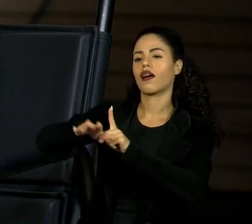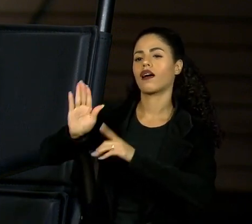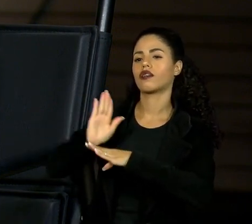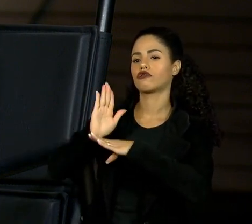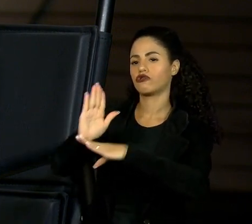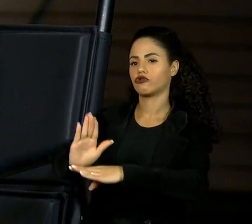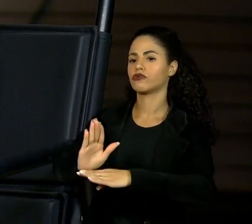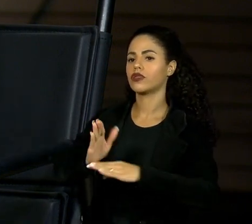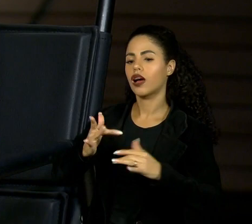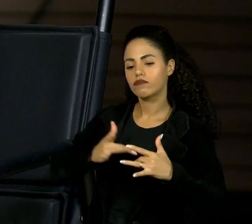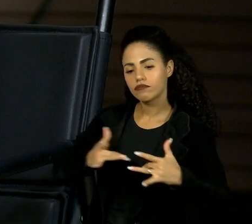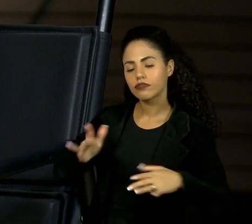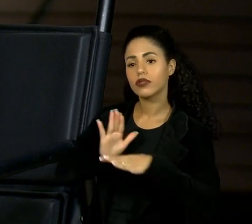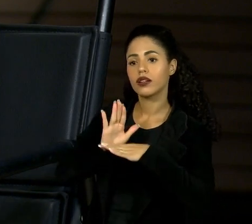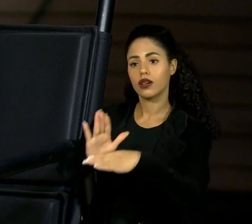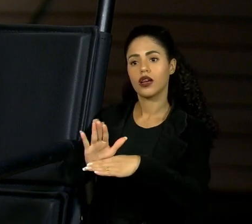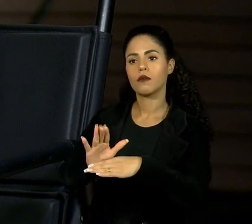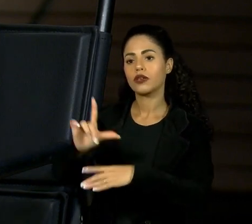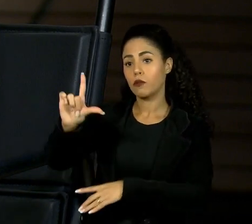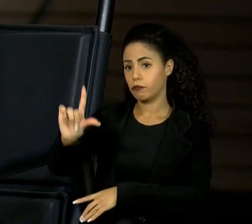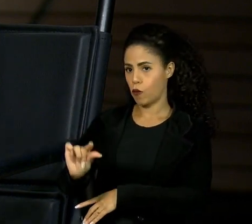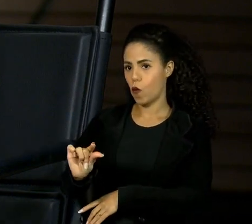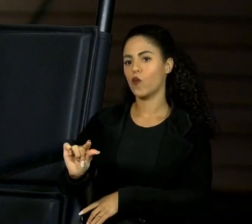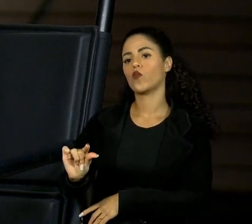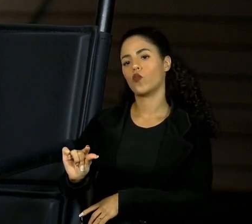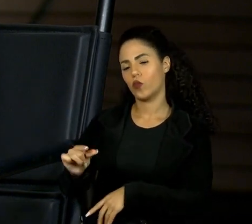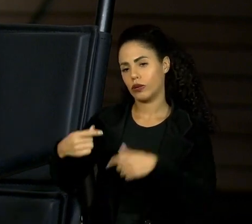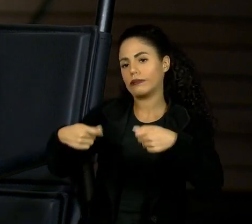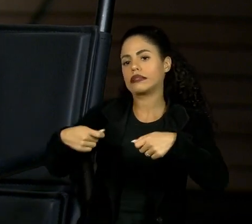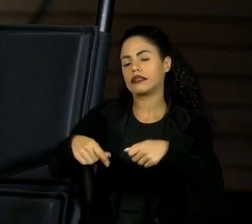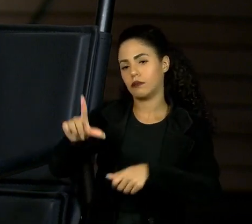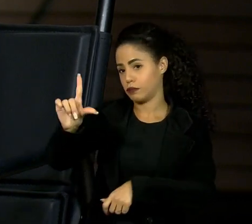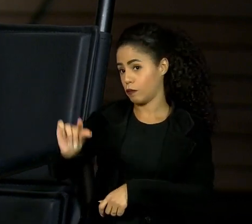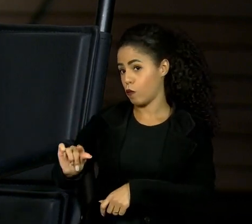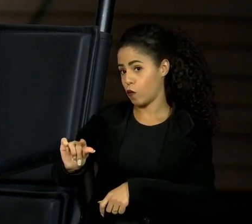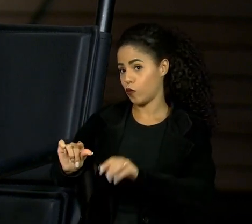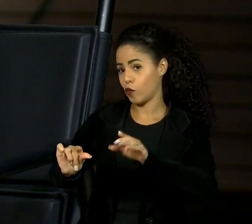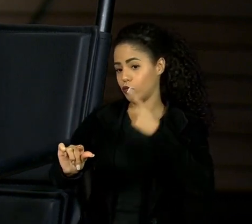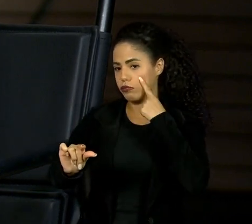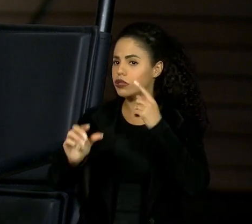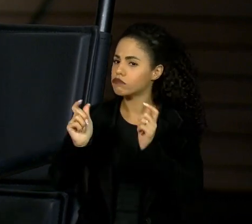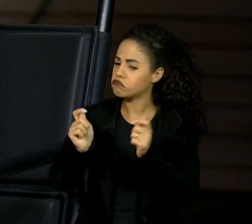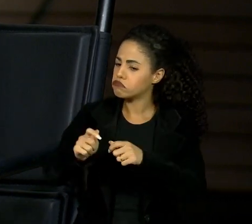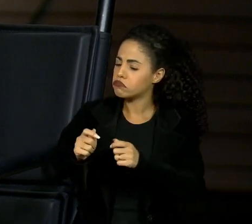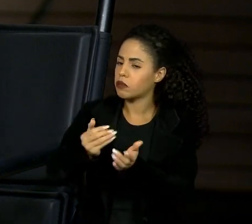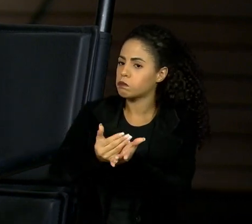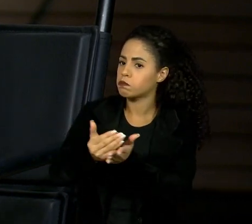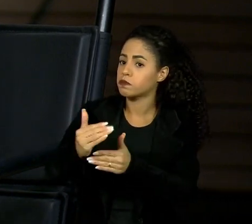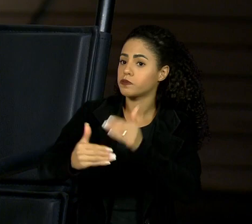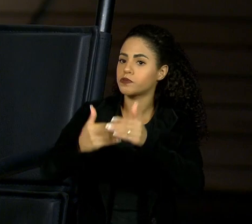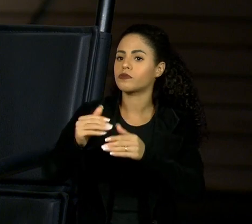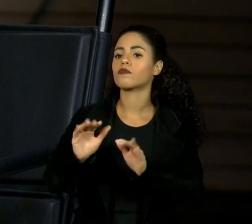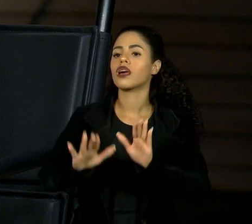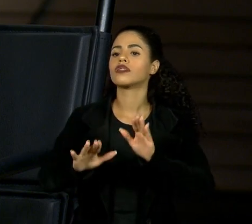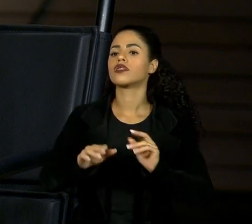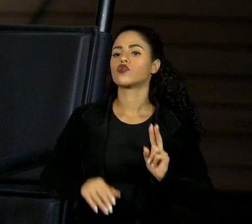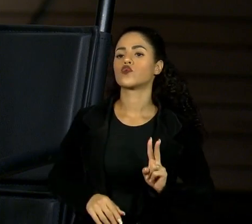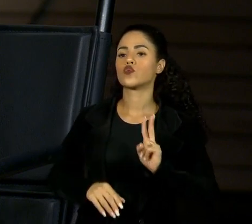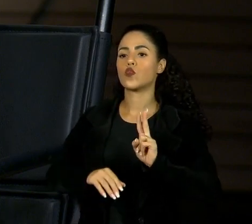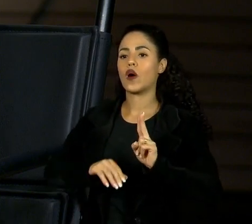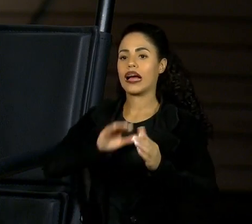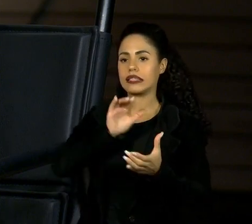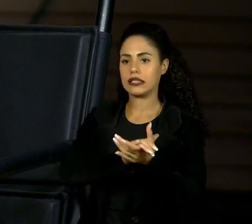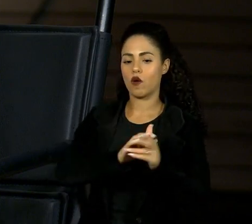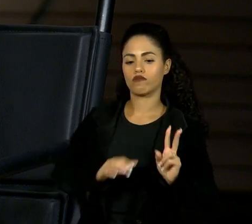faz alguns tratamentos, mas muito menos do que precisaria ser feito, mas é um começo. Um casal que chega na clínica, ele